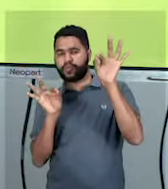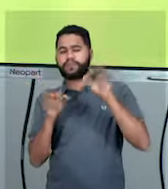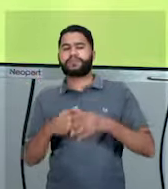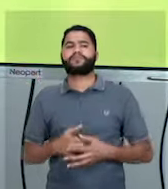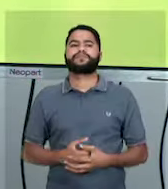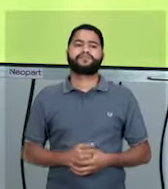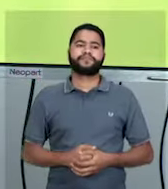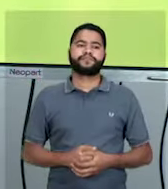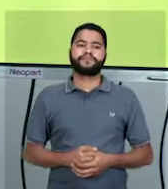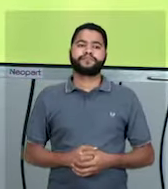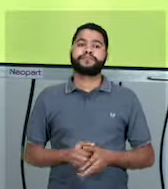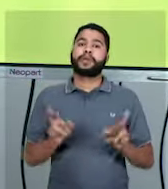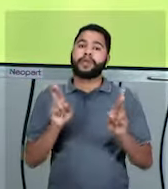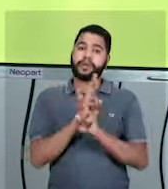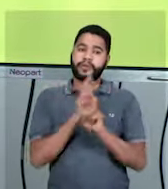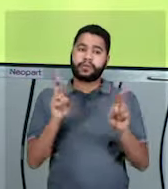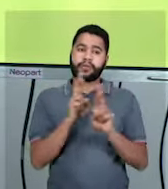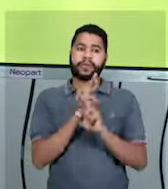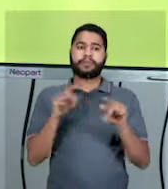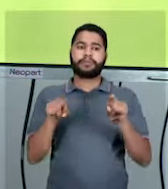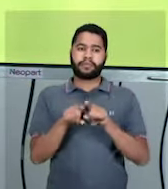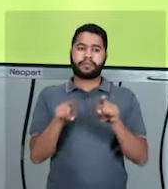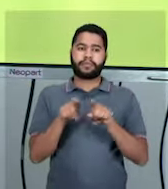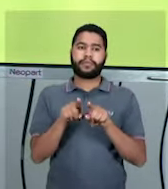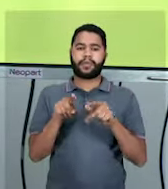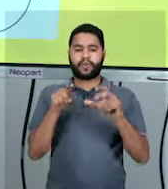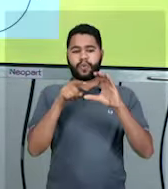circunferência. Está relacionado também com o raio da circunferência.